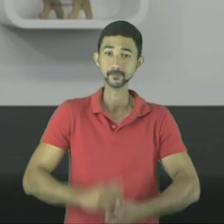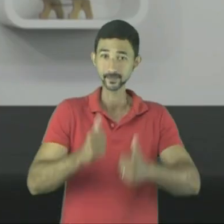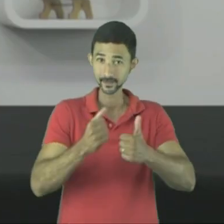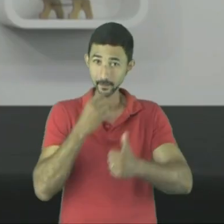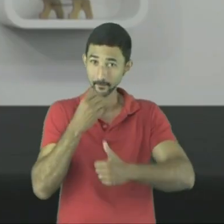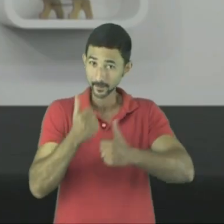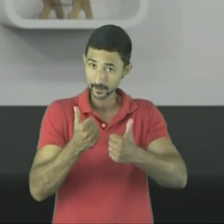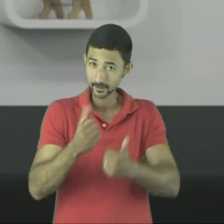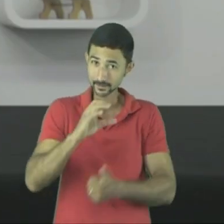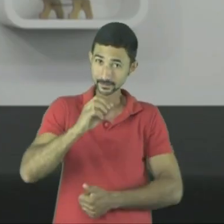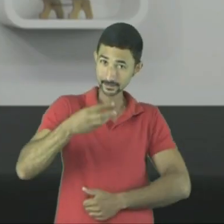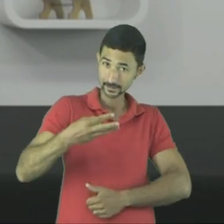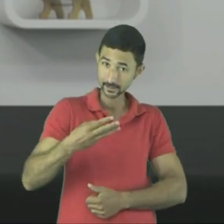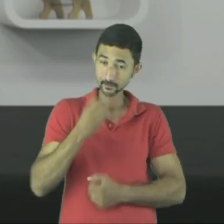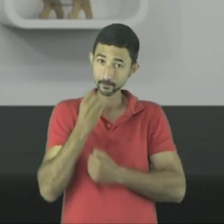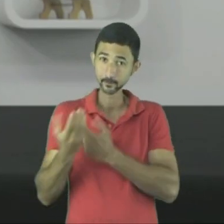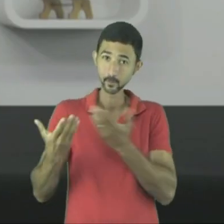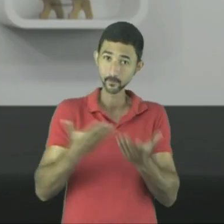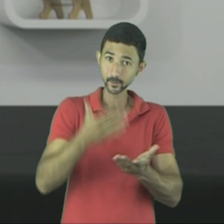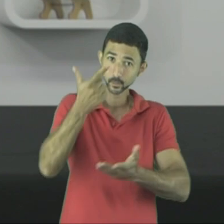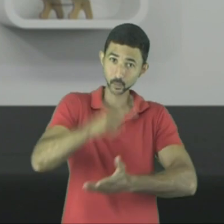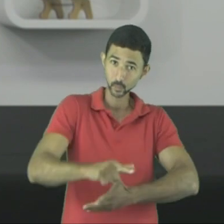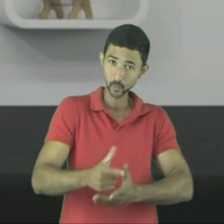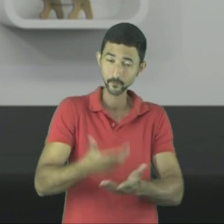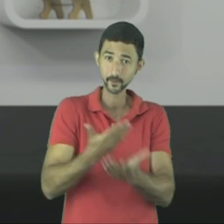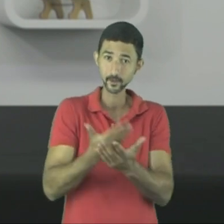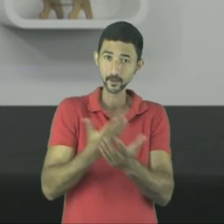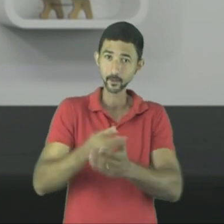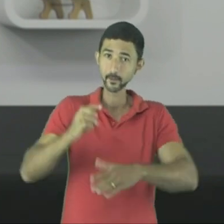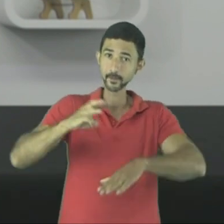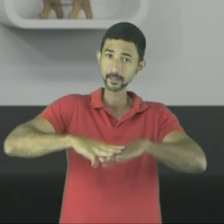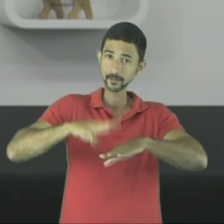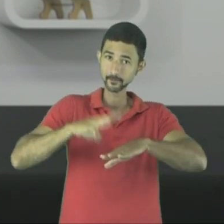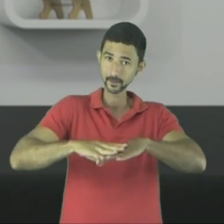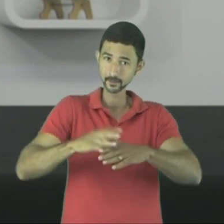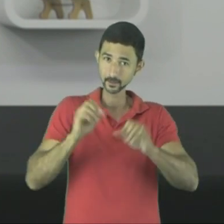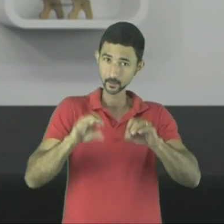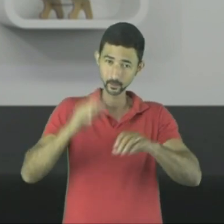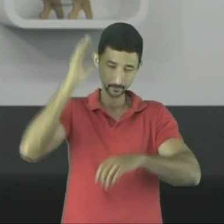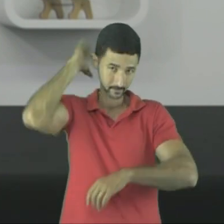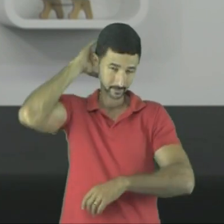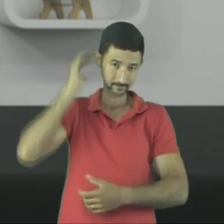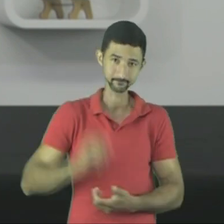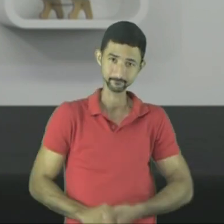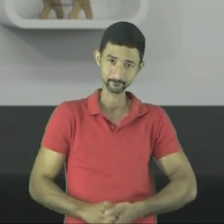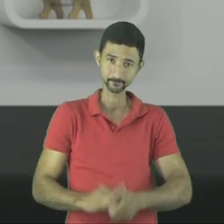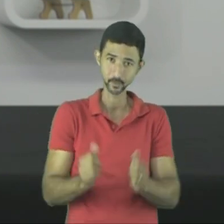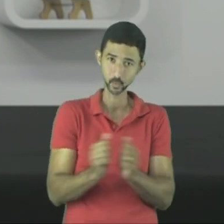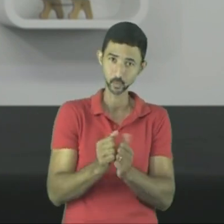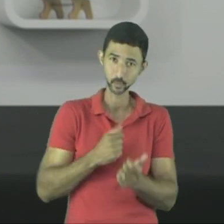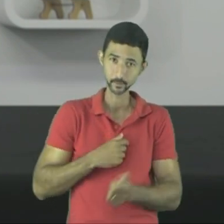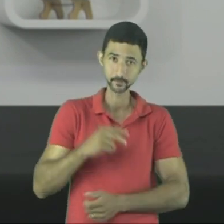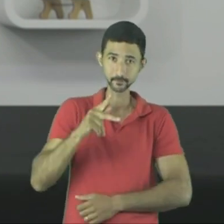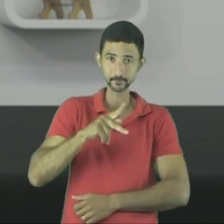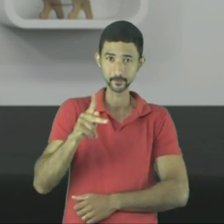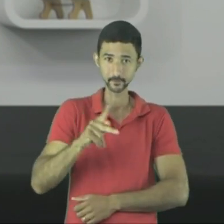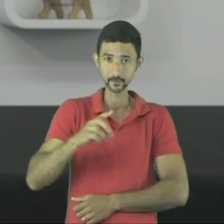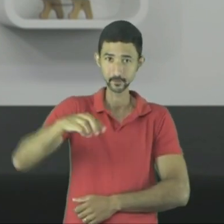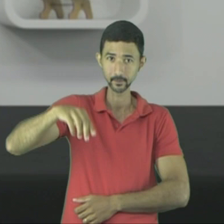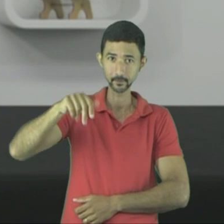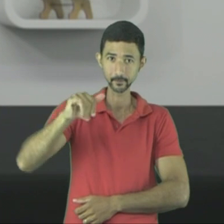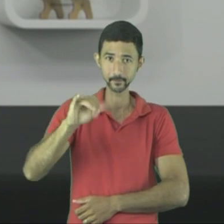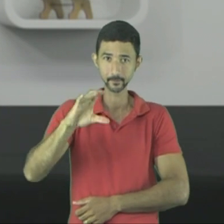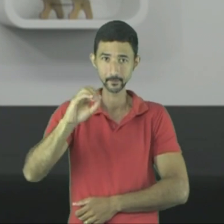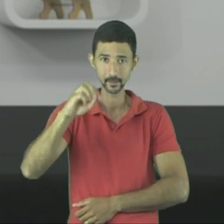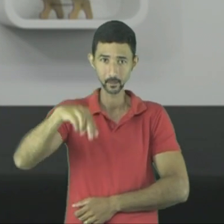Fala galerinha do C3, sejam bem-vindos novamente a mais uma aula de matemática do Educa Belém, comigo, o professor Maicon Alves.